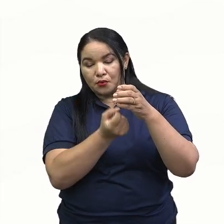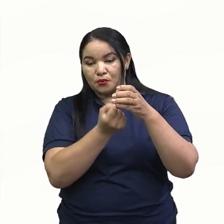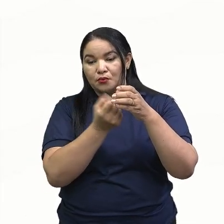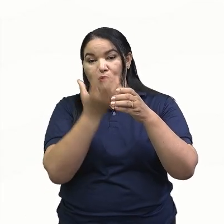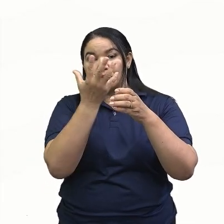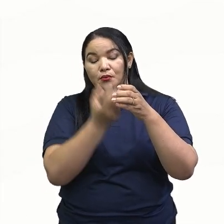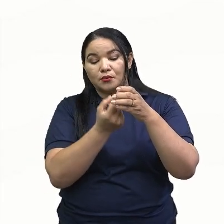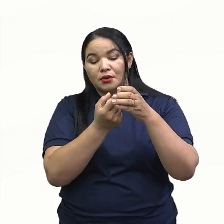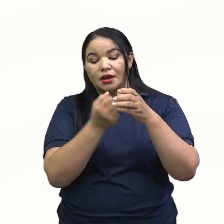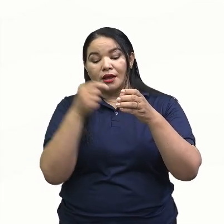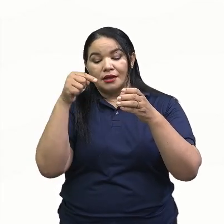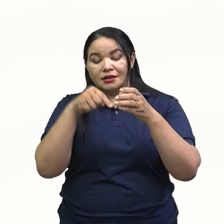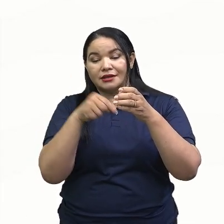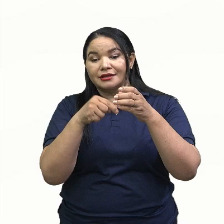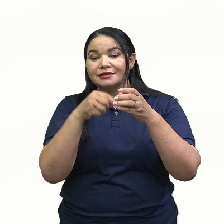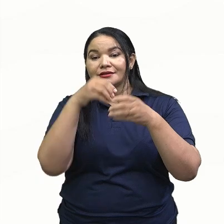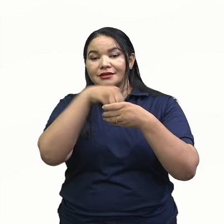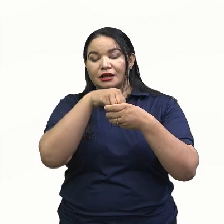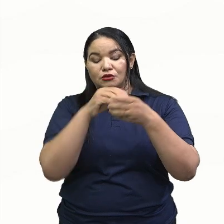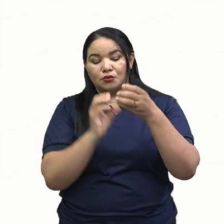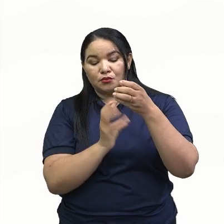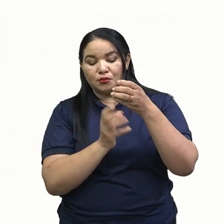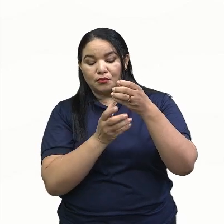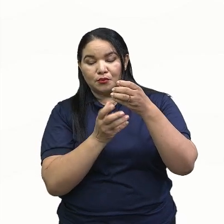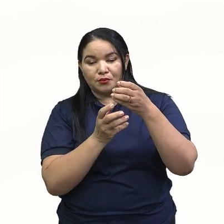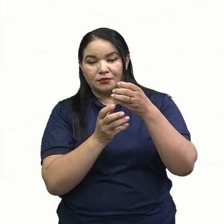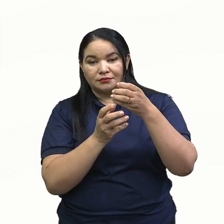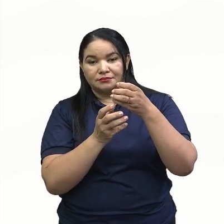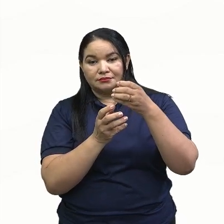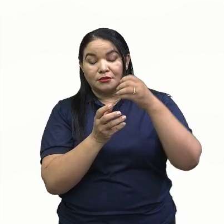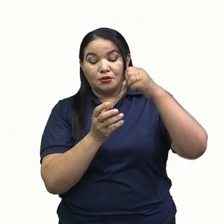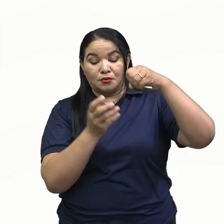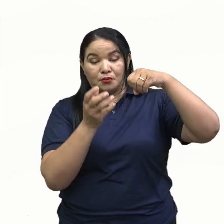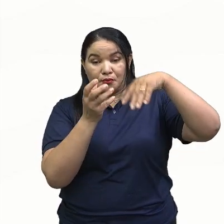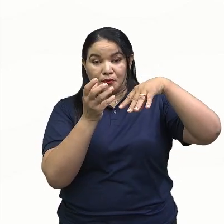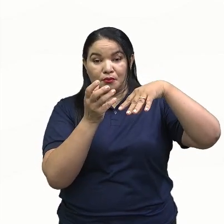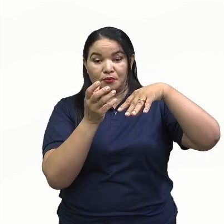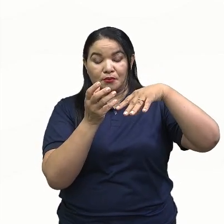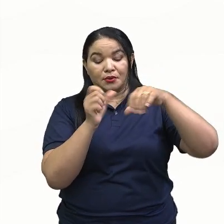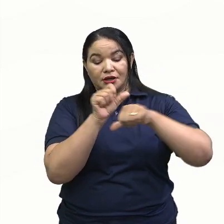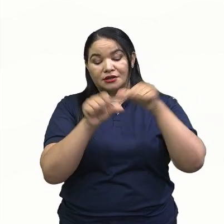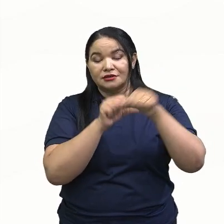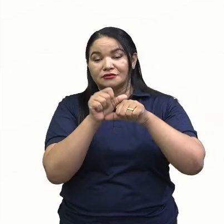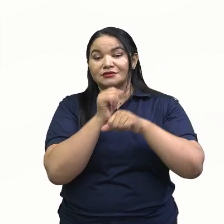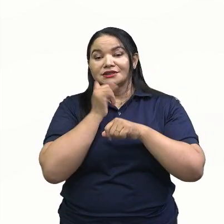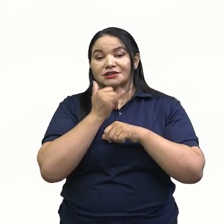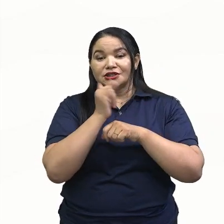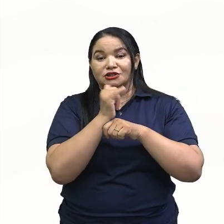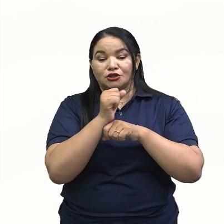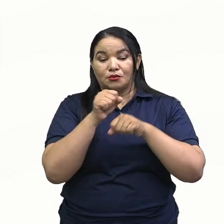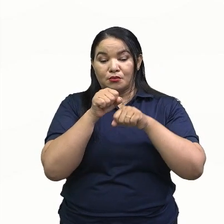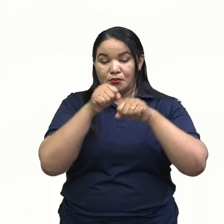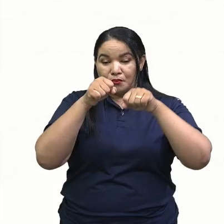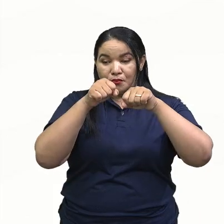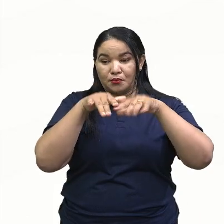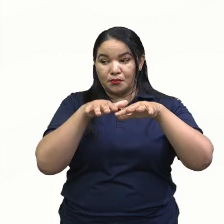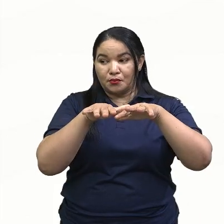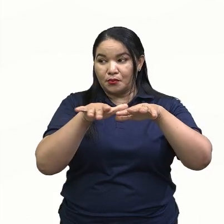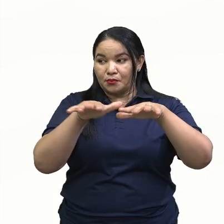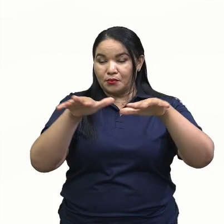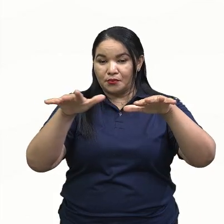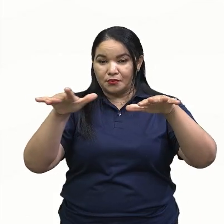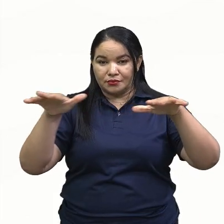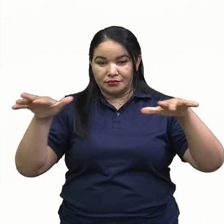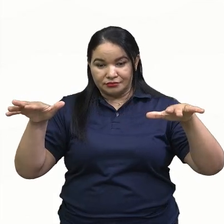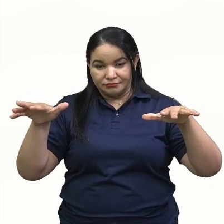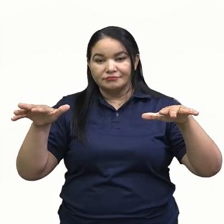transformam em, você tem aí, ela foi ligada, transforma a energia elétrica em luz, iluminando os